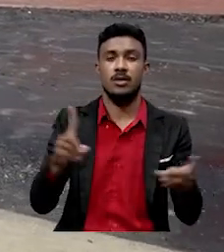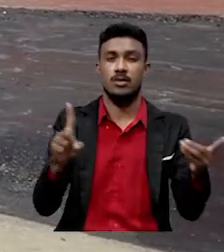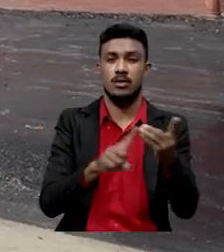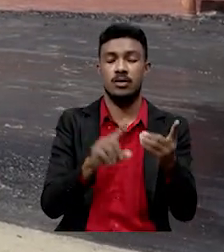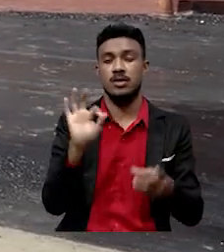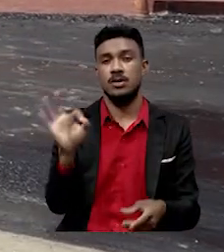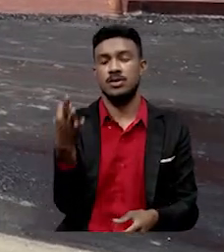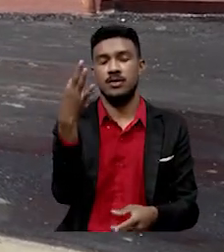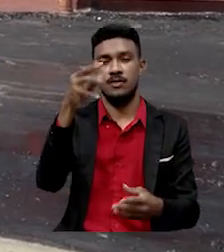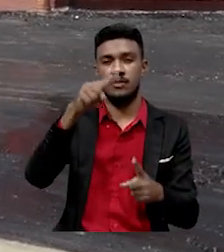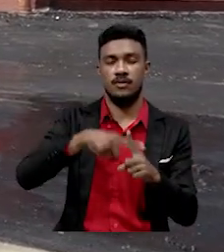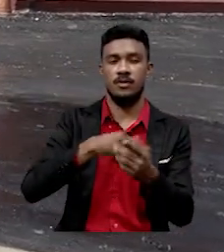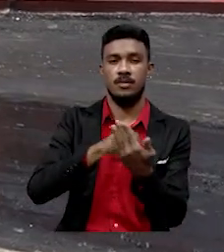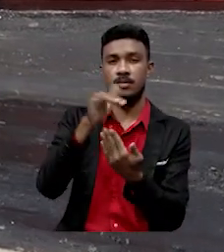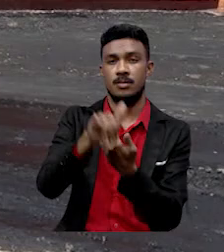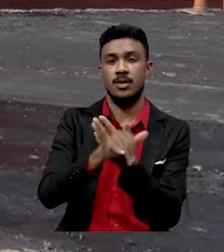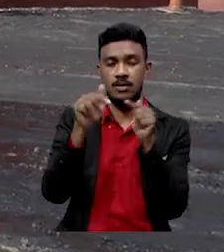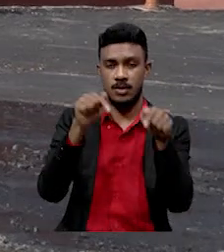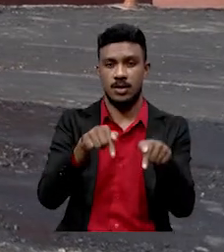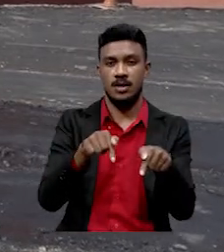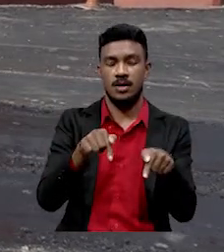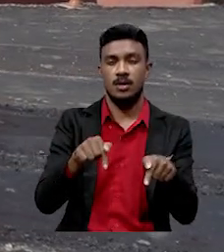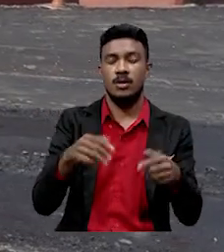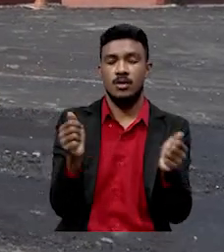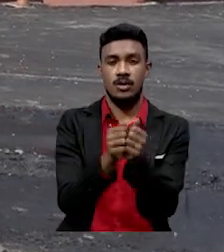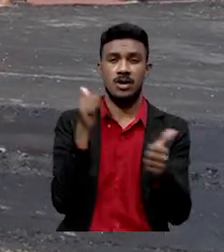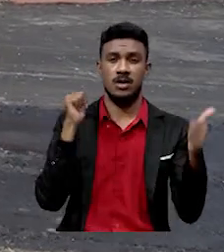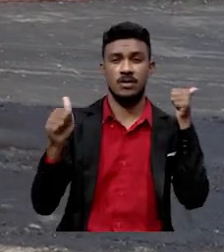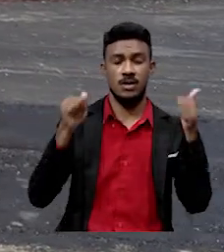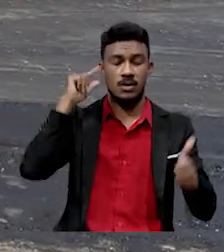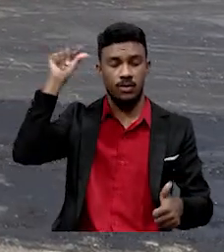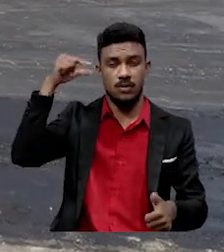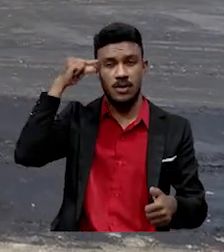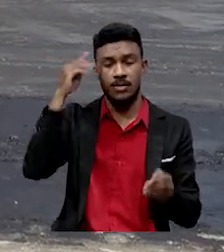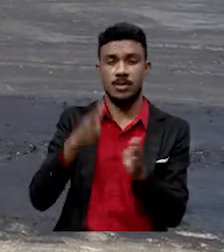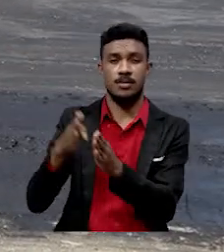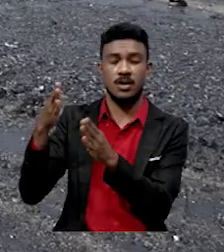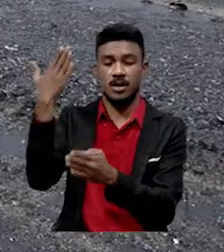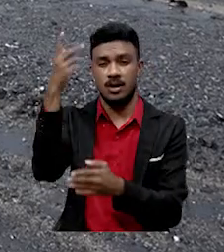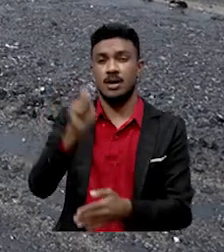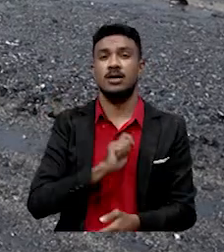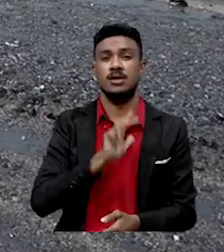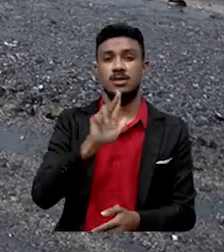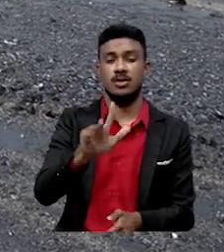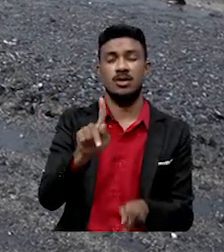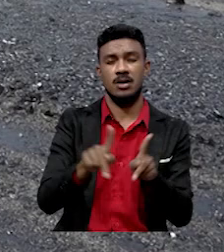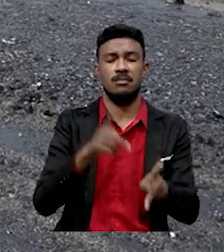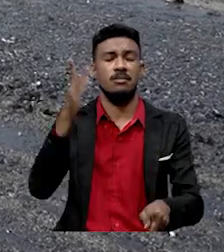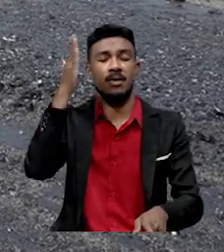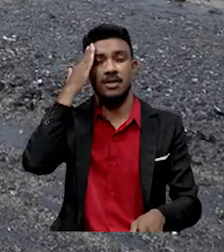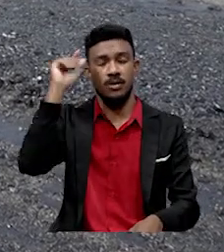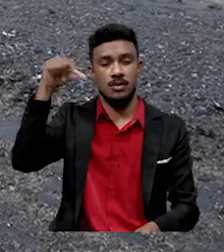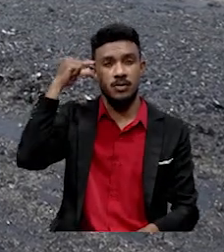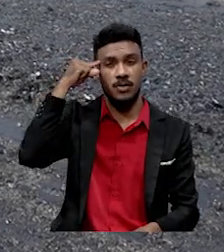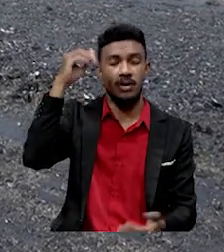resensia fulang maio ne. O atividade nebe governo prepara iha tasi tolu, sociedade civil considera